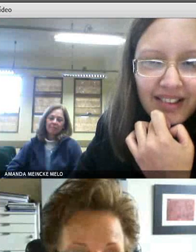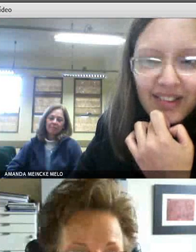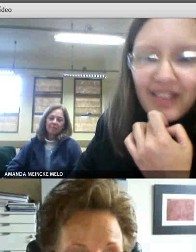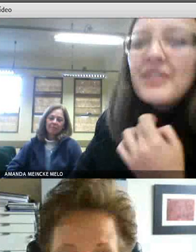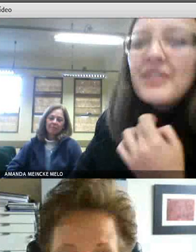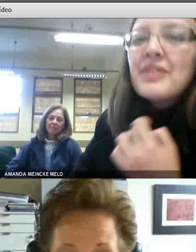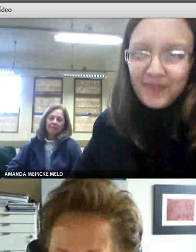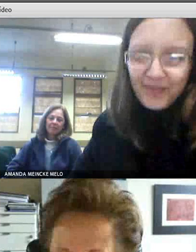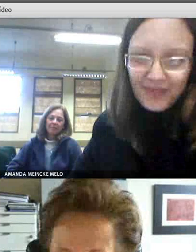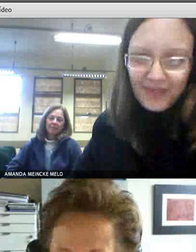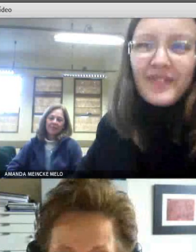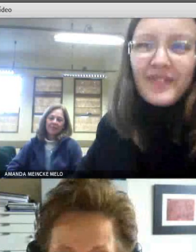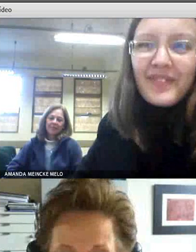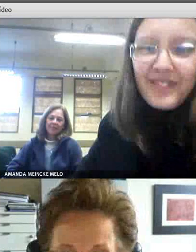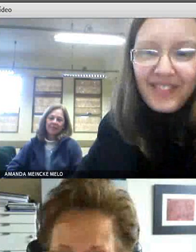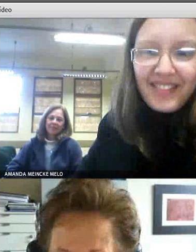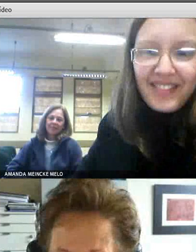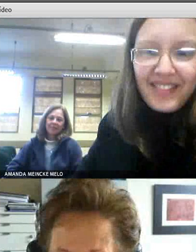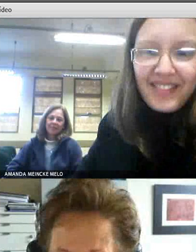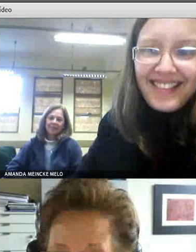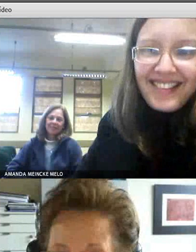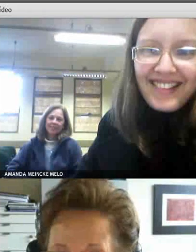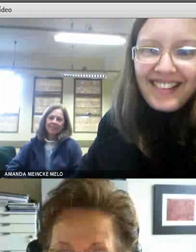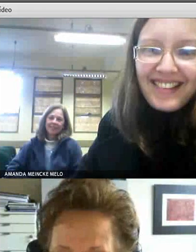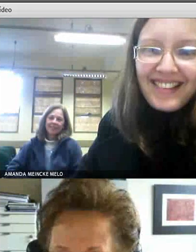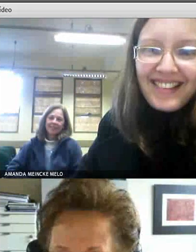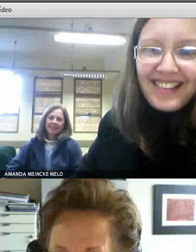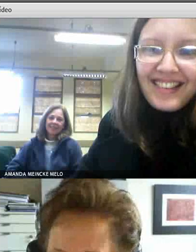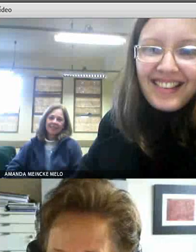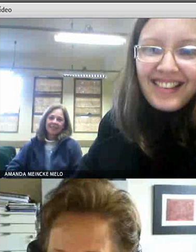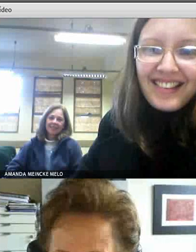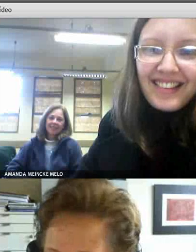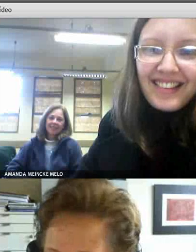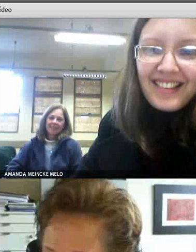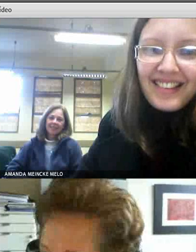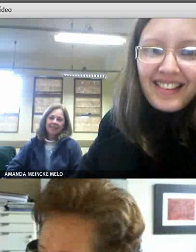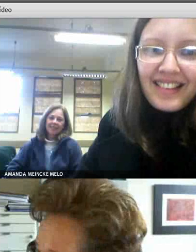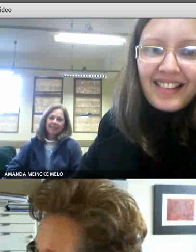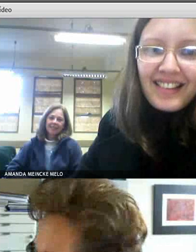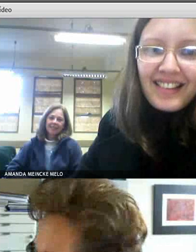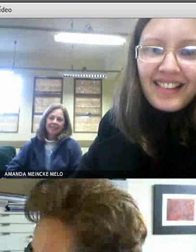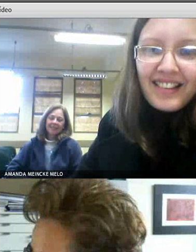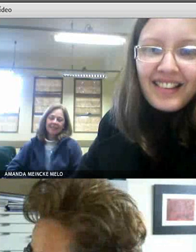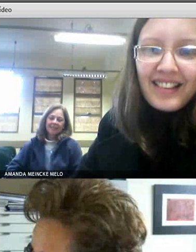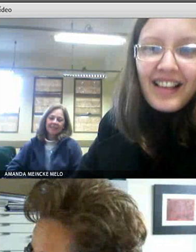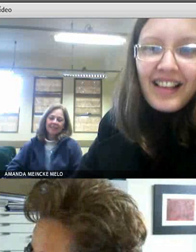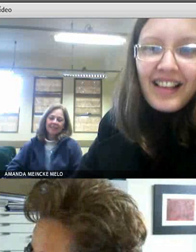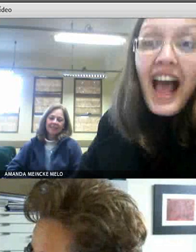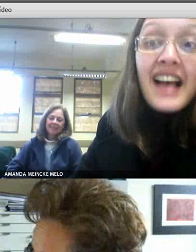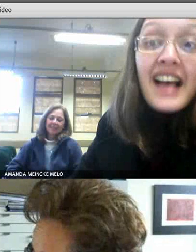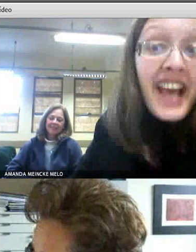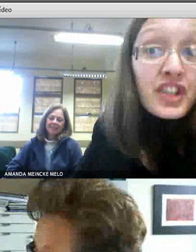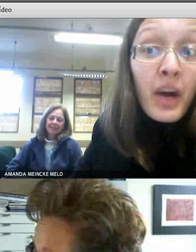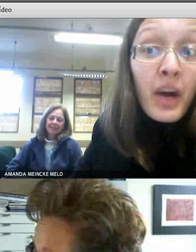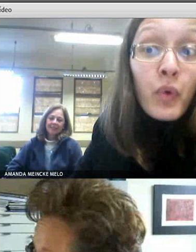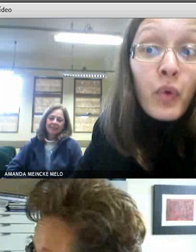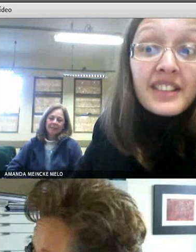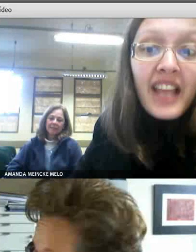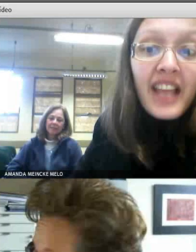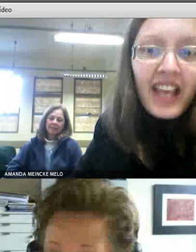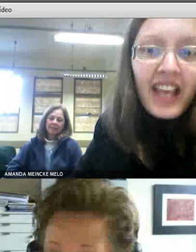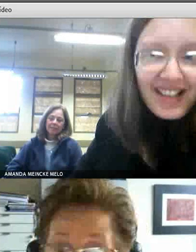Bom, eu queria dizer para vocês, sobretudo Maria Cristina, para Amanda, para o moço que nos ajudou na computação, que é... A SEAD da